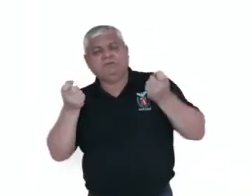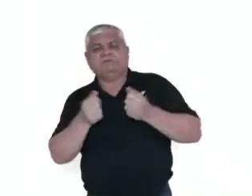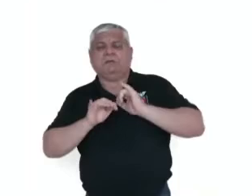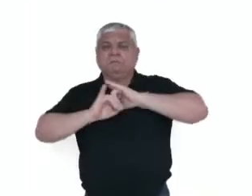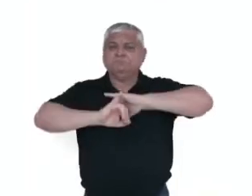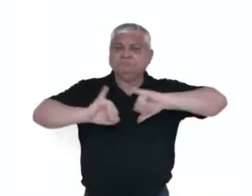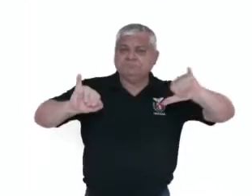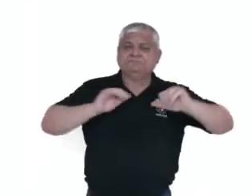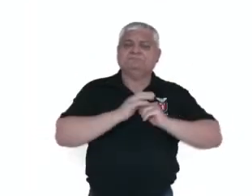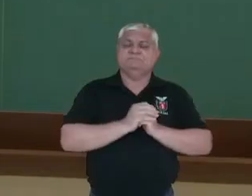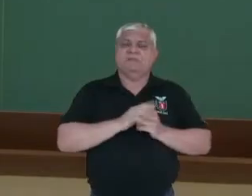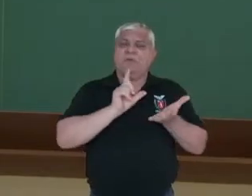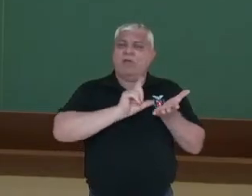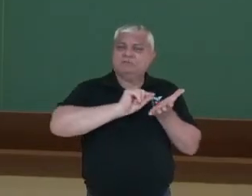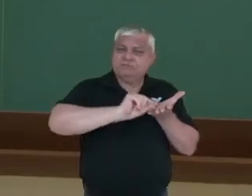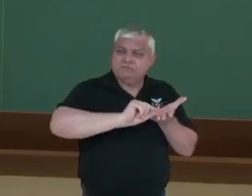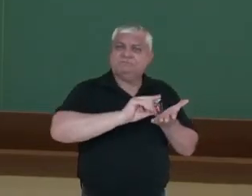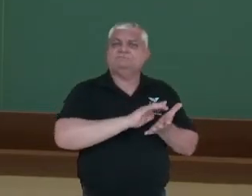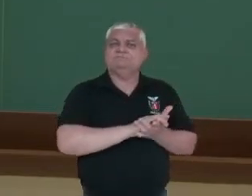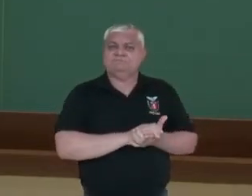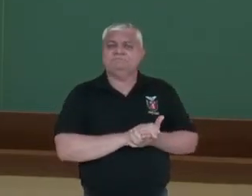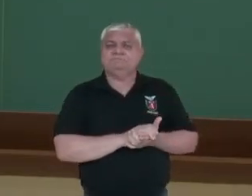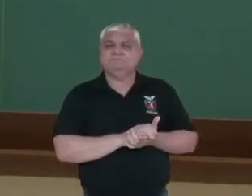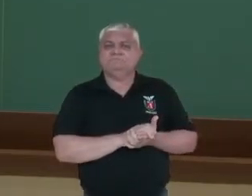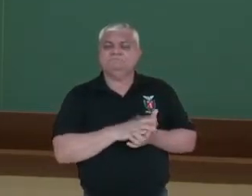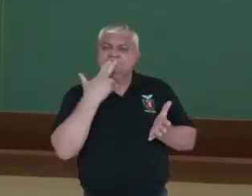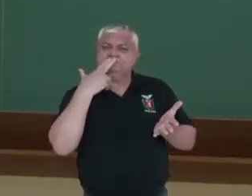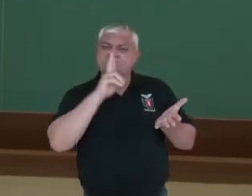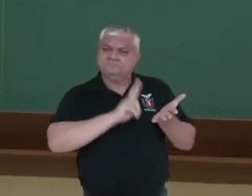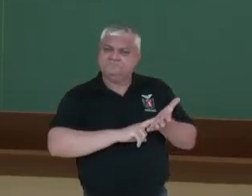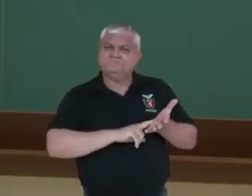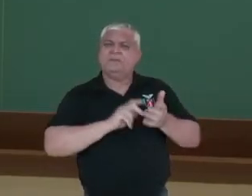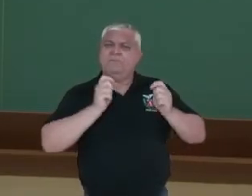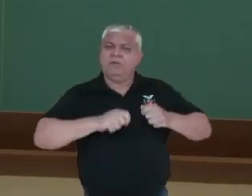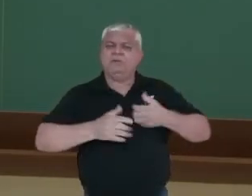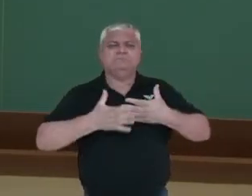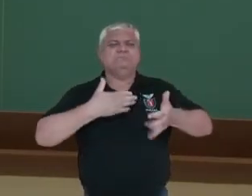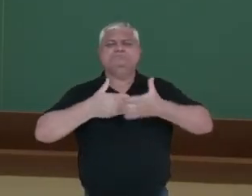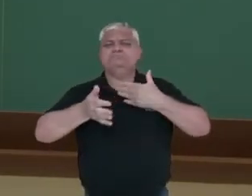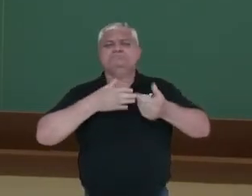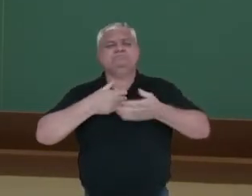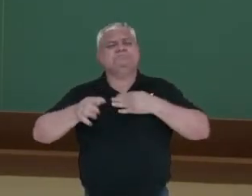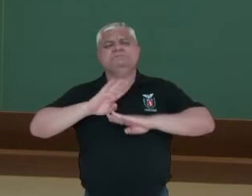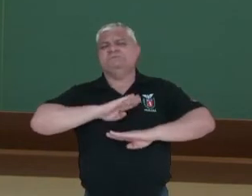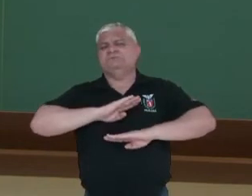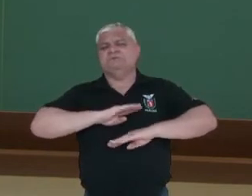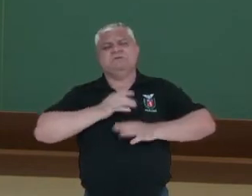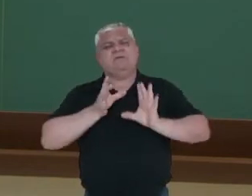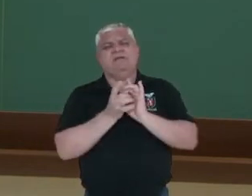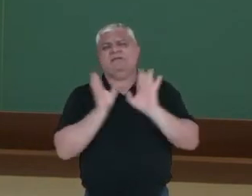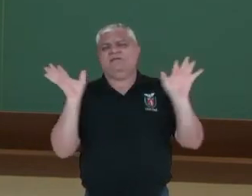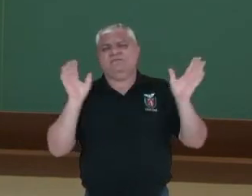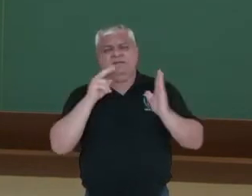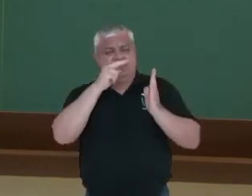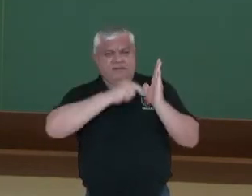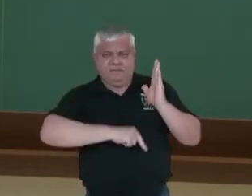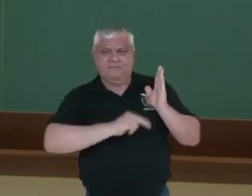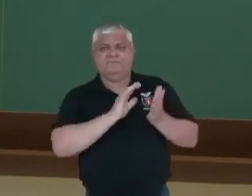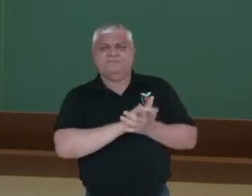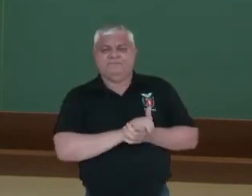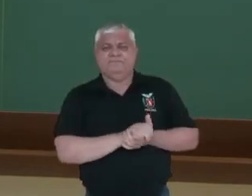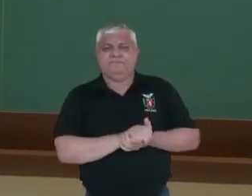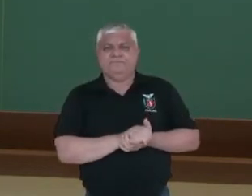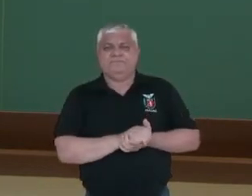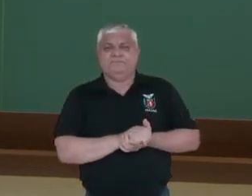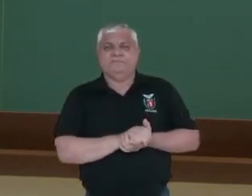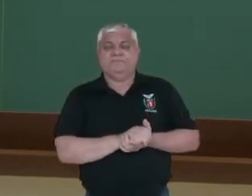publicado. A carta então ela pode ser de qualquer situação, qualquer assunto. Qualquer coisa que você tenha lido, que apareceu lá, como